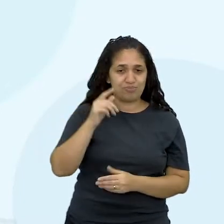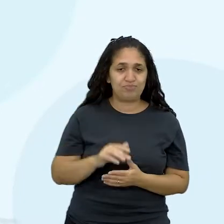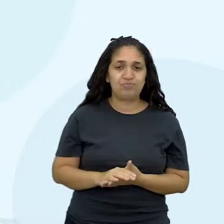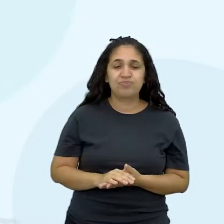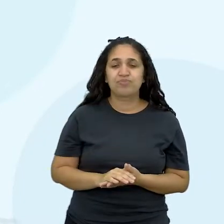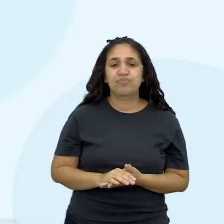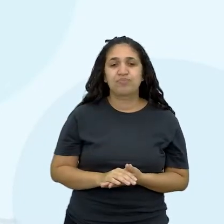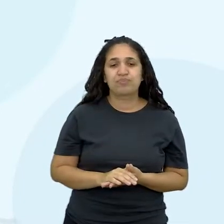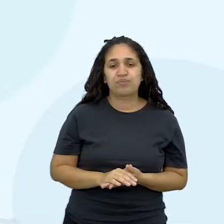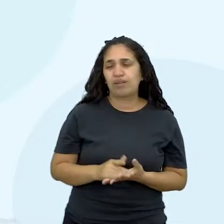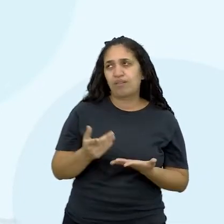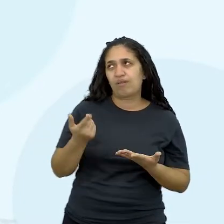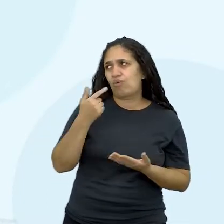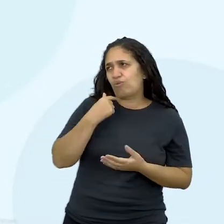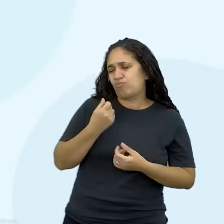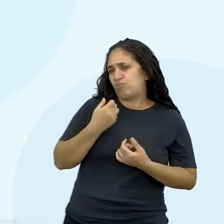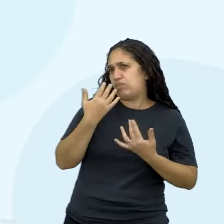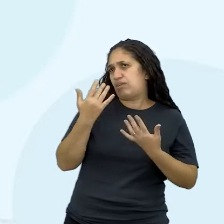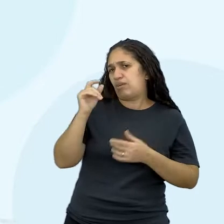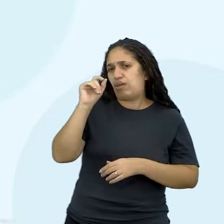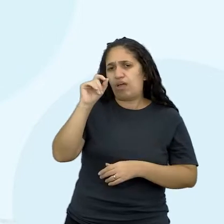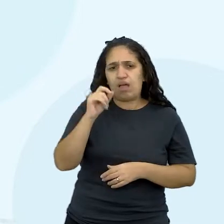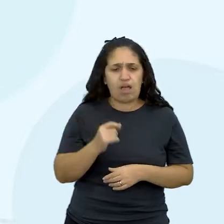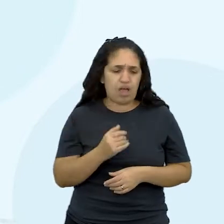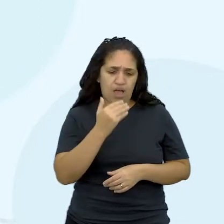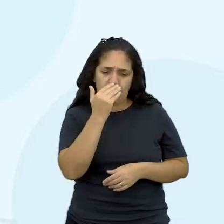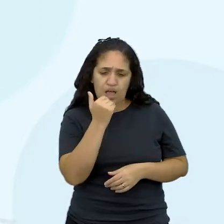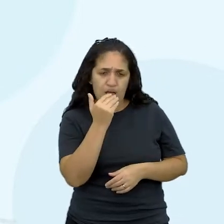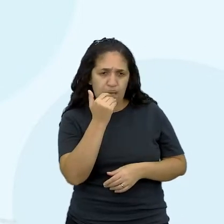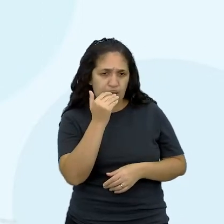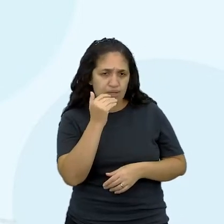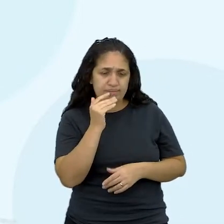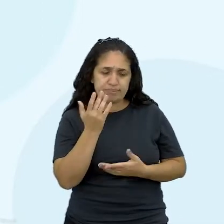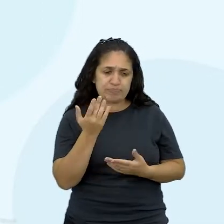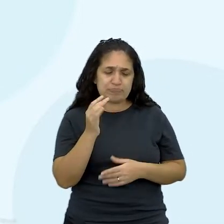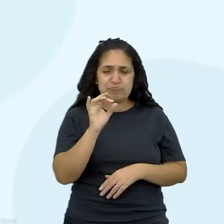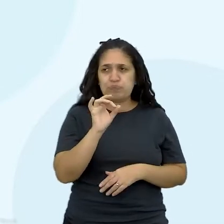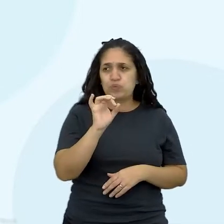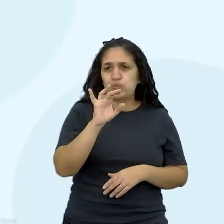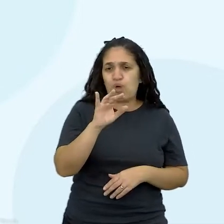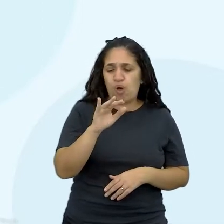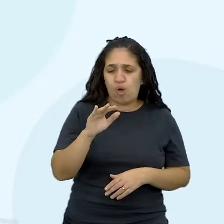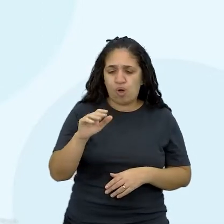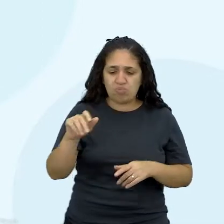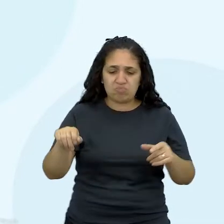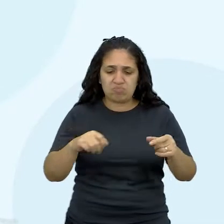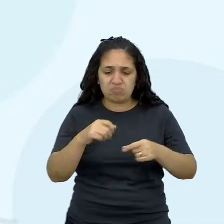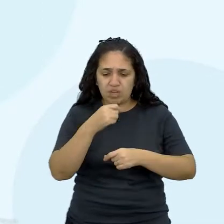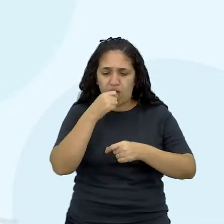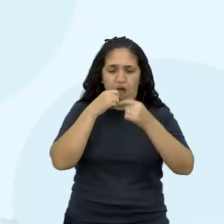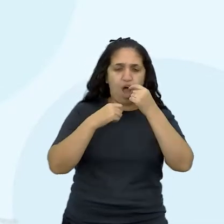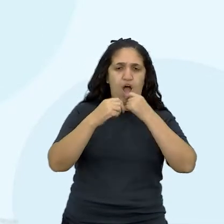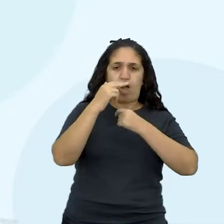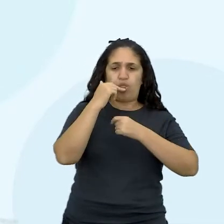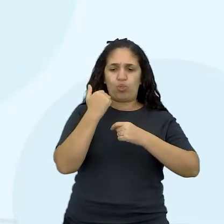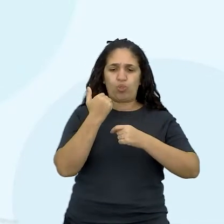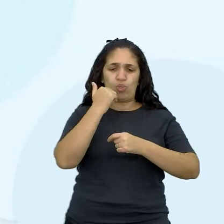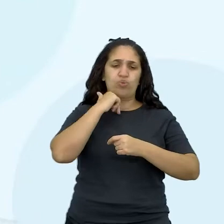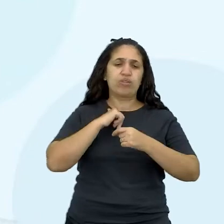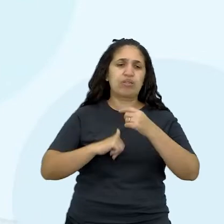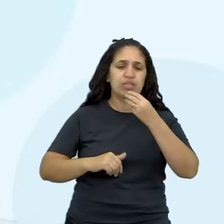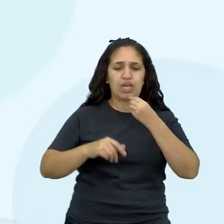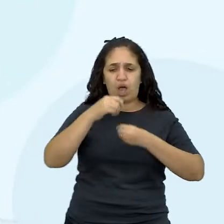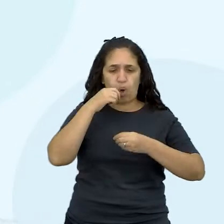não posso dizer que a alimentação é o simples fato de eu ingerir nutrientes, de